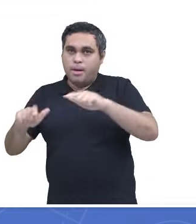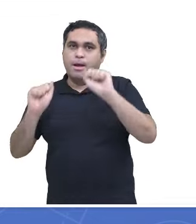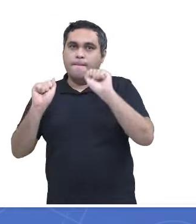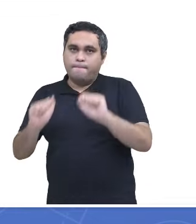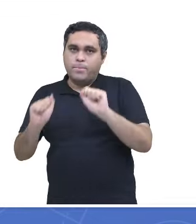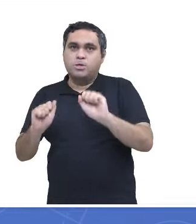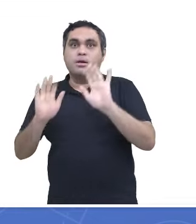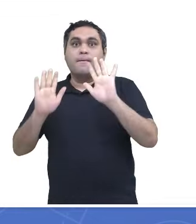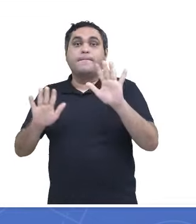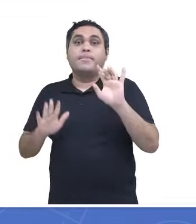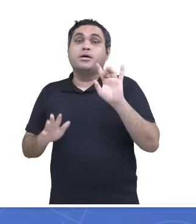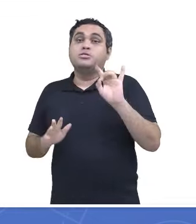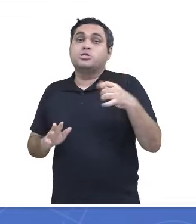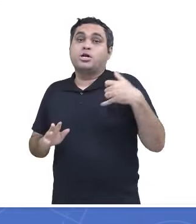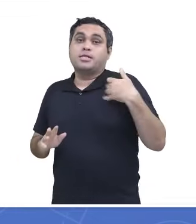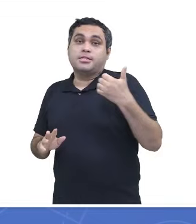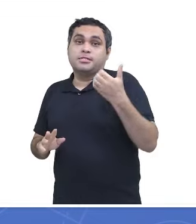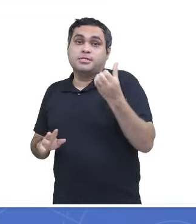que